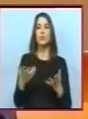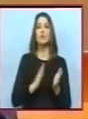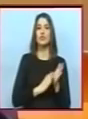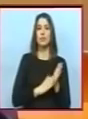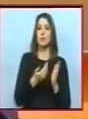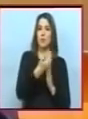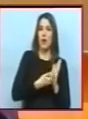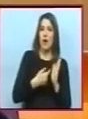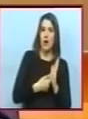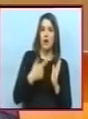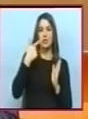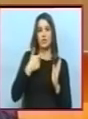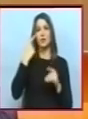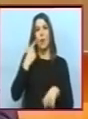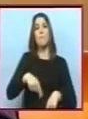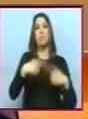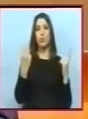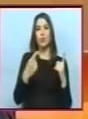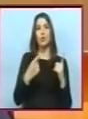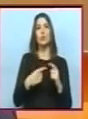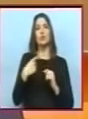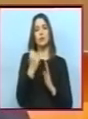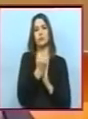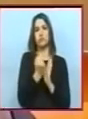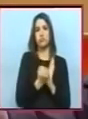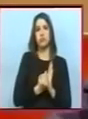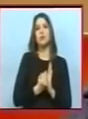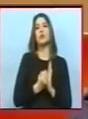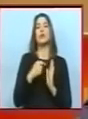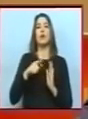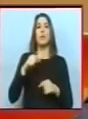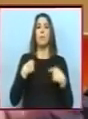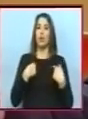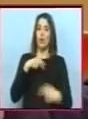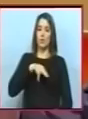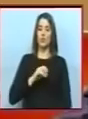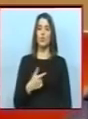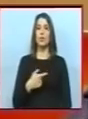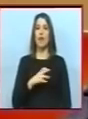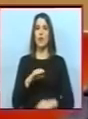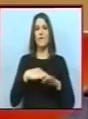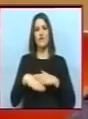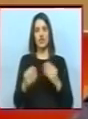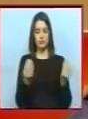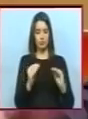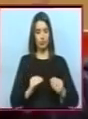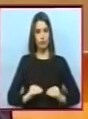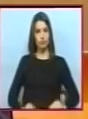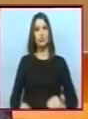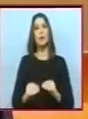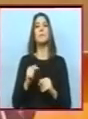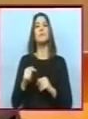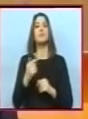o testamento público, que é lavrado nas livres notas do cartório, é o próprio notário que redige o testamento, a pôr à vontade das